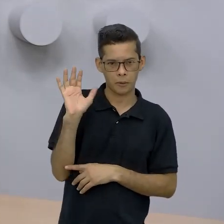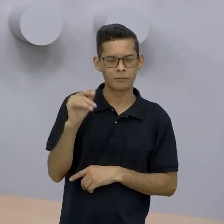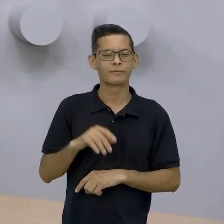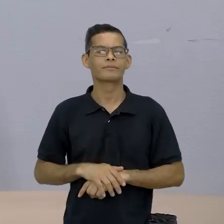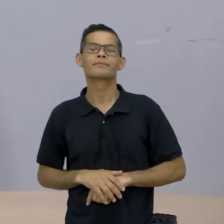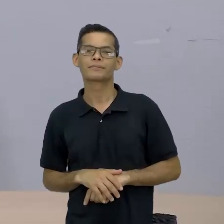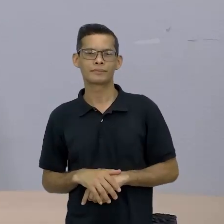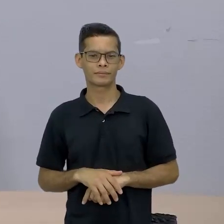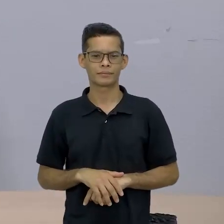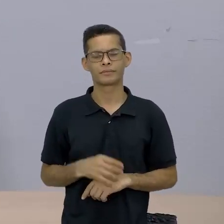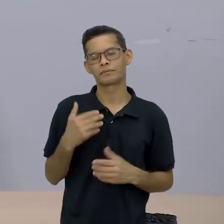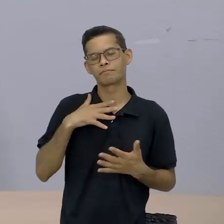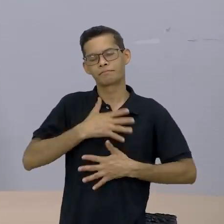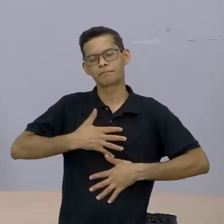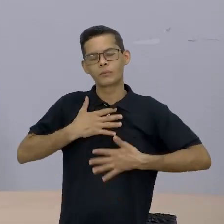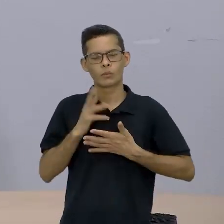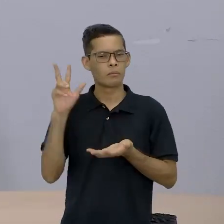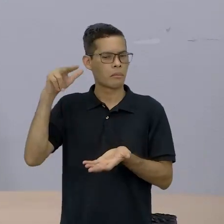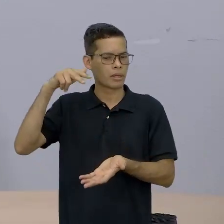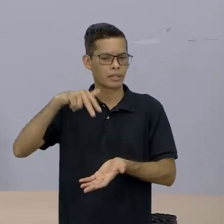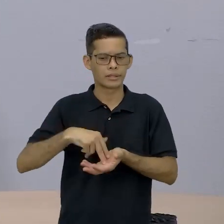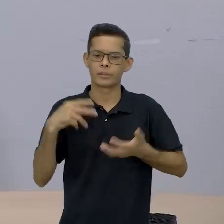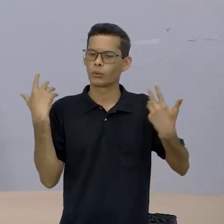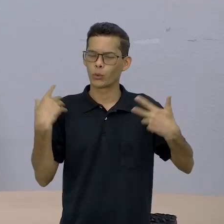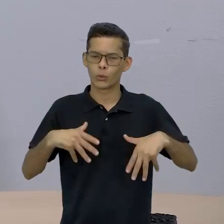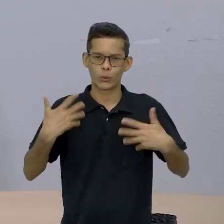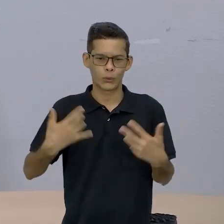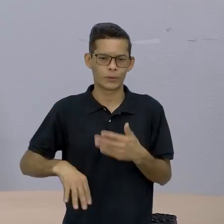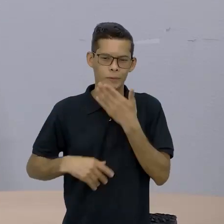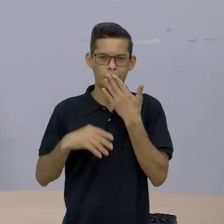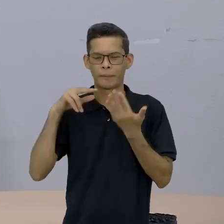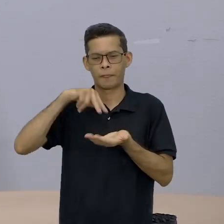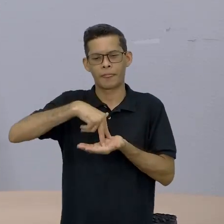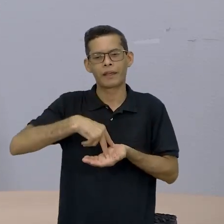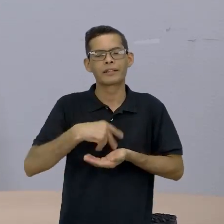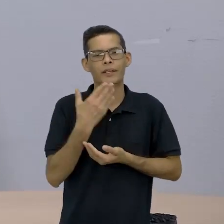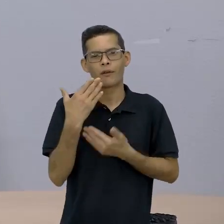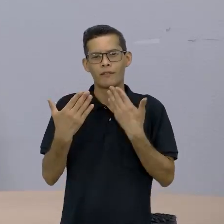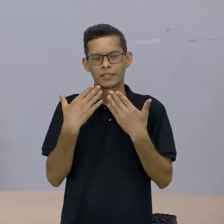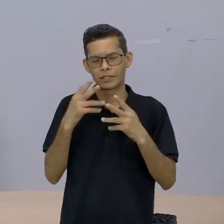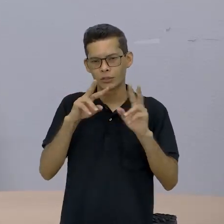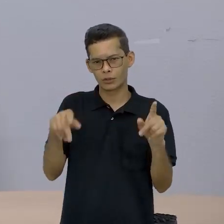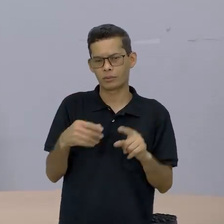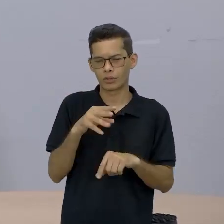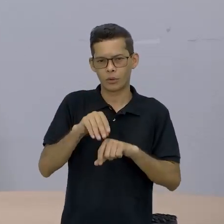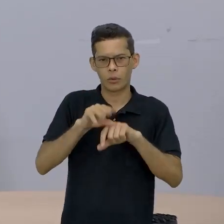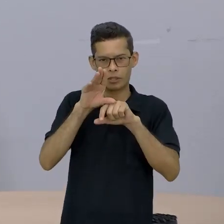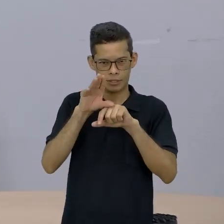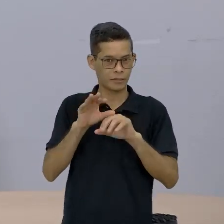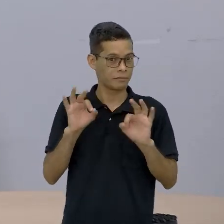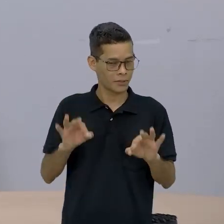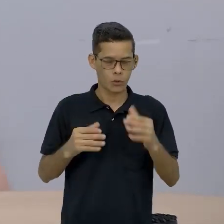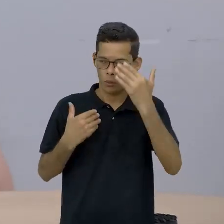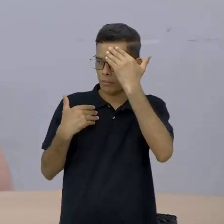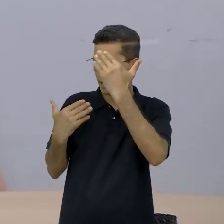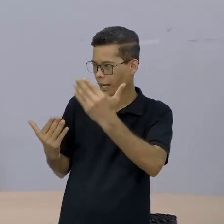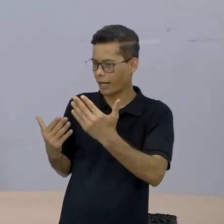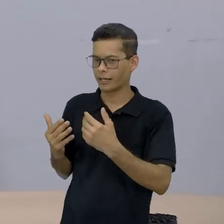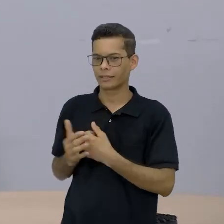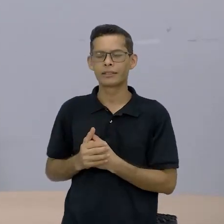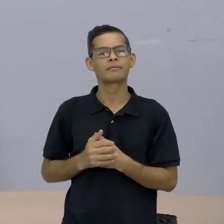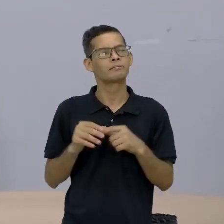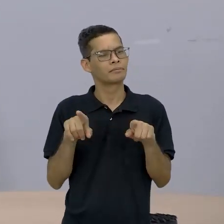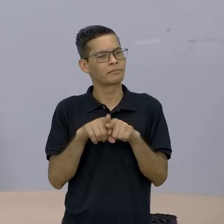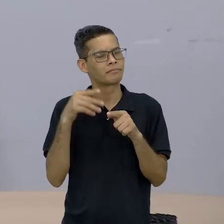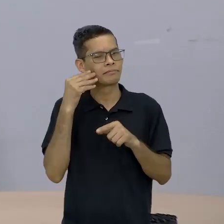vocês. Foi um prazer imenso estar aqui com vocês, falando sobre conhecimento. Obrigado, guerreiro. E quem sabe numa